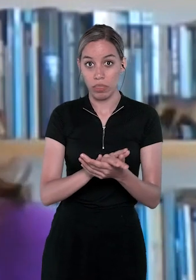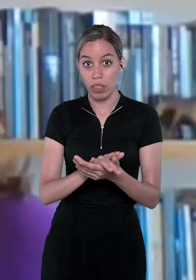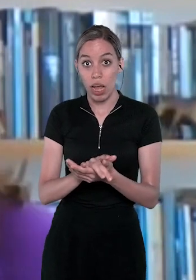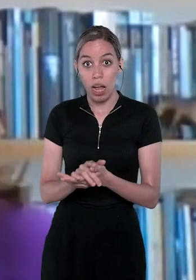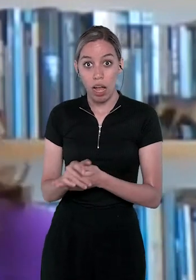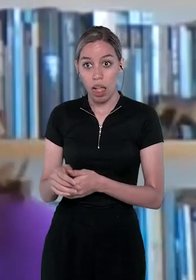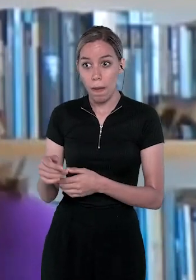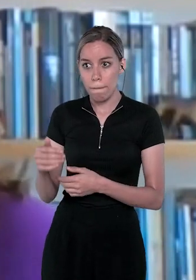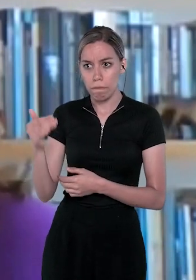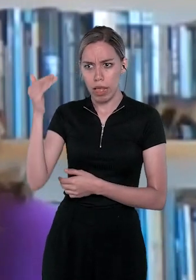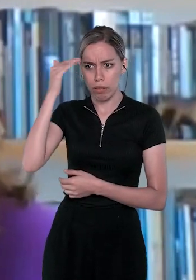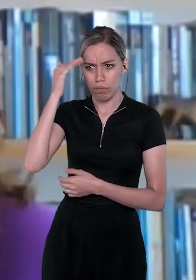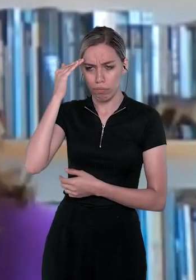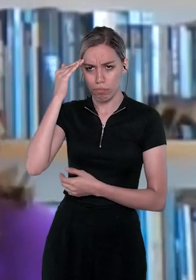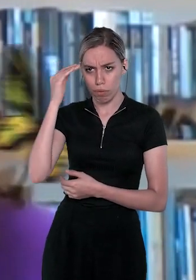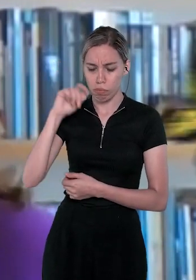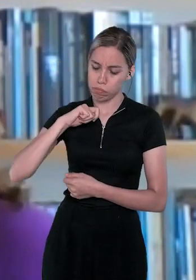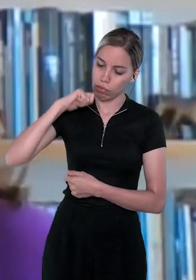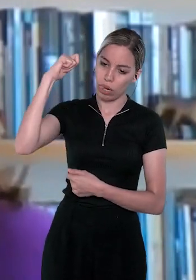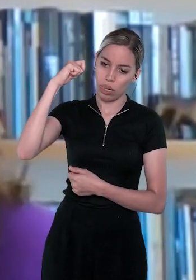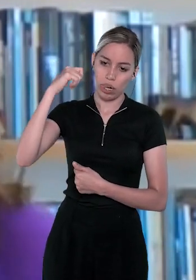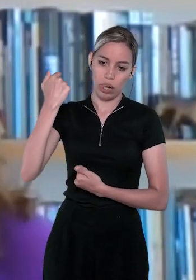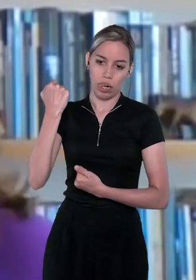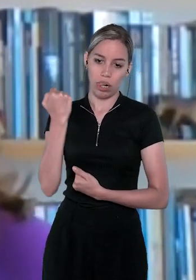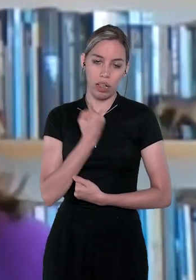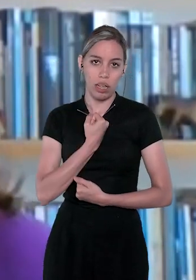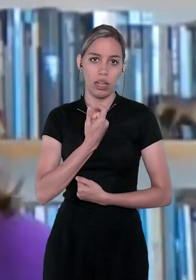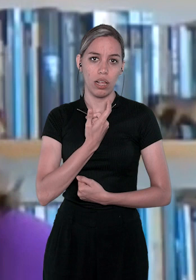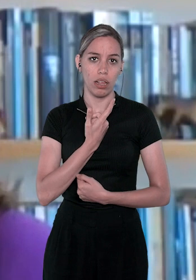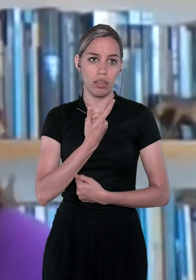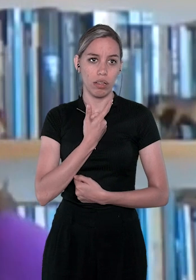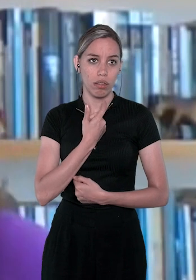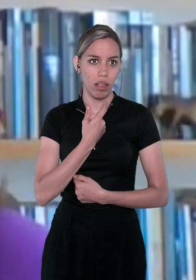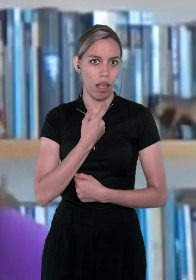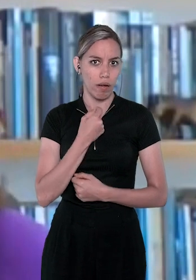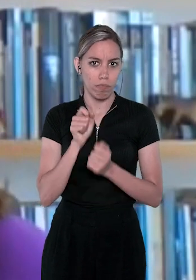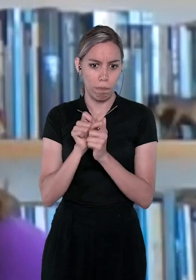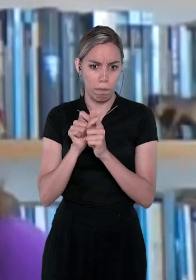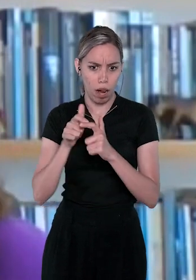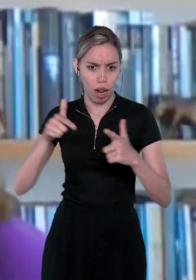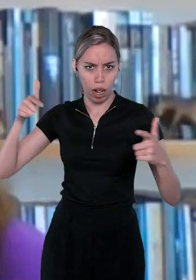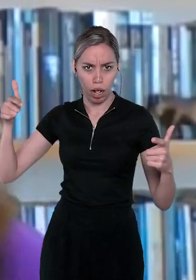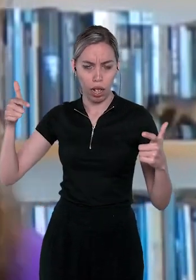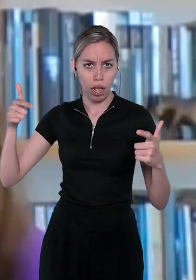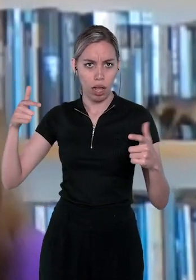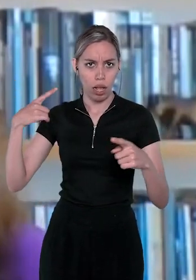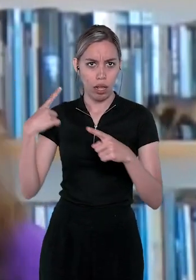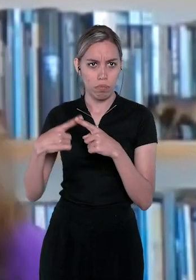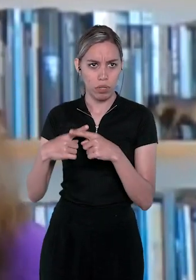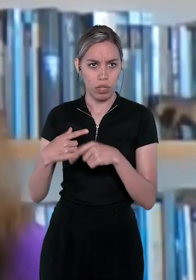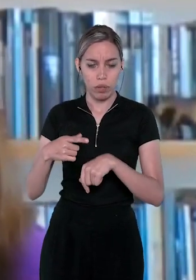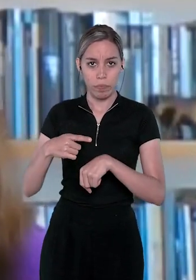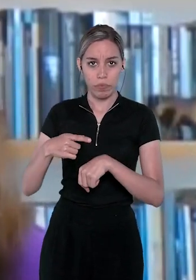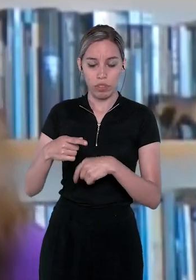é abissal, assim, assustador, que no auge da vida você encontre jovens que se matam porque